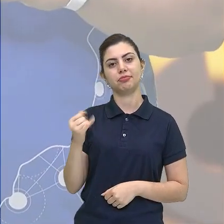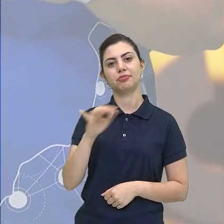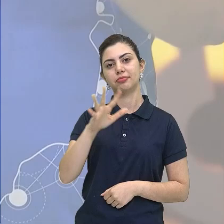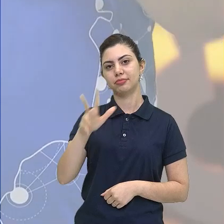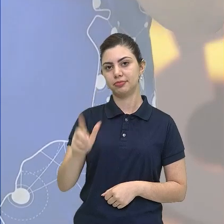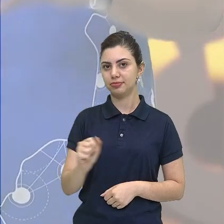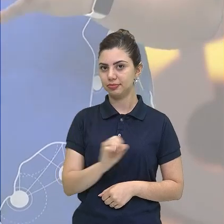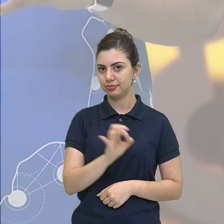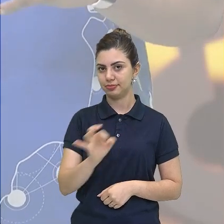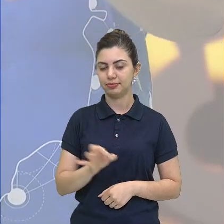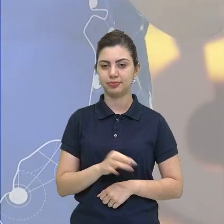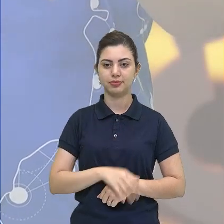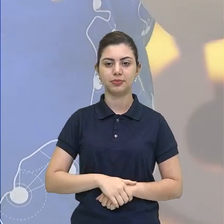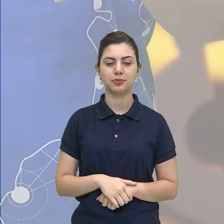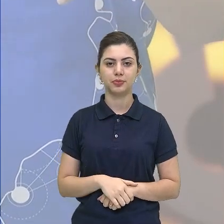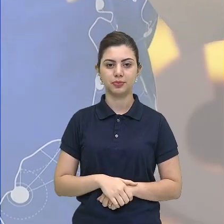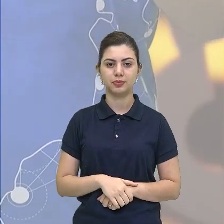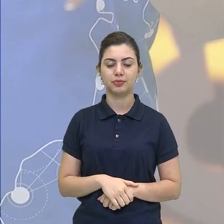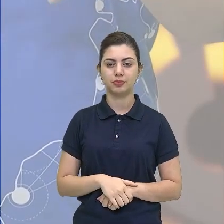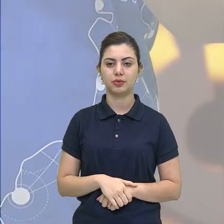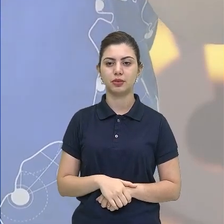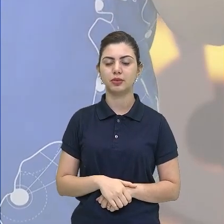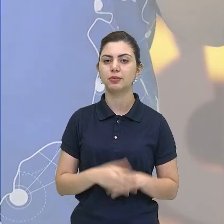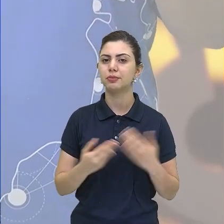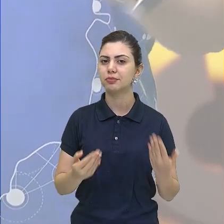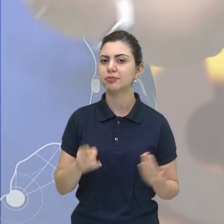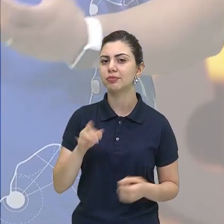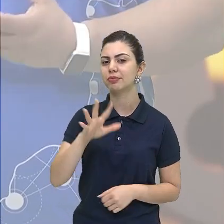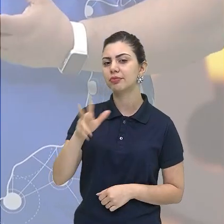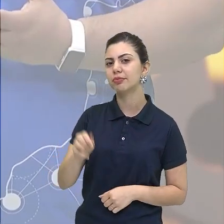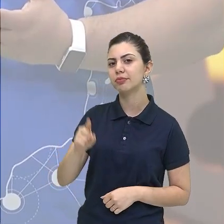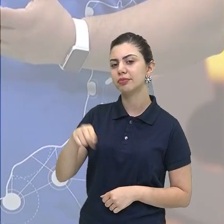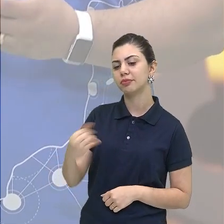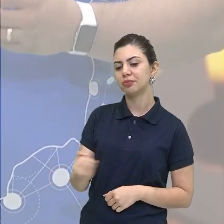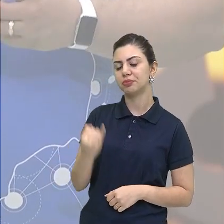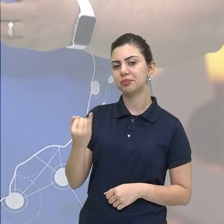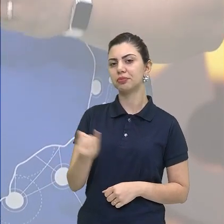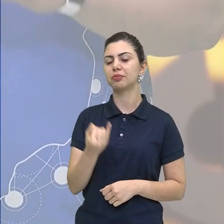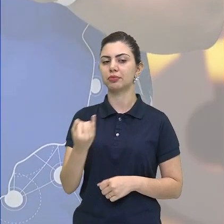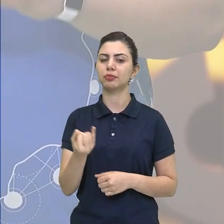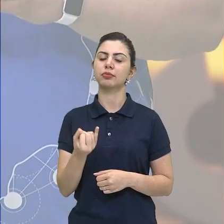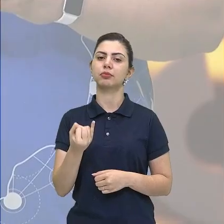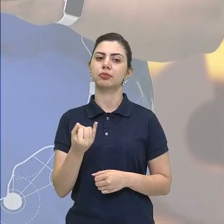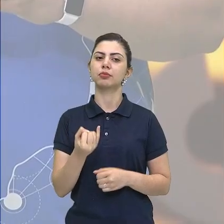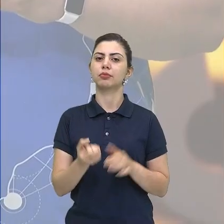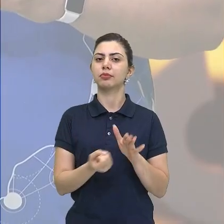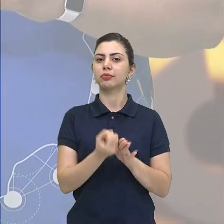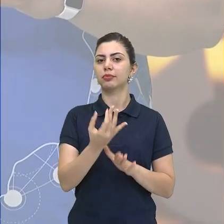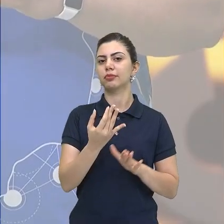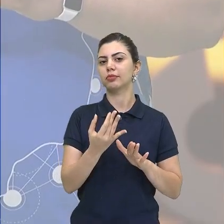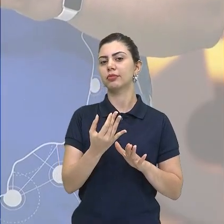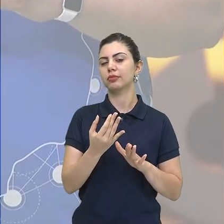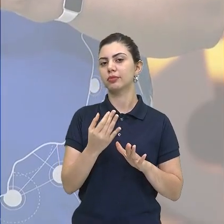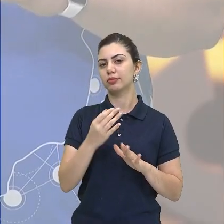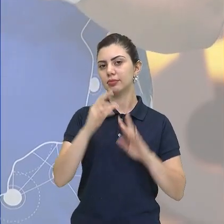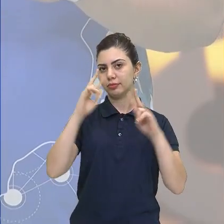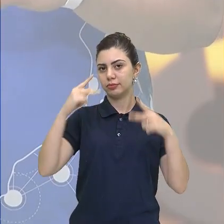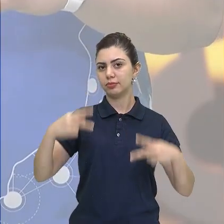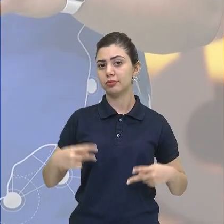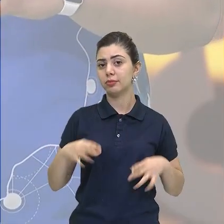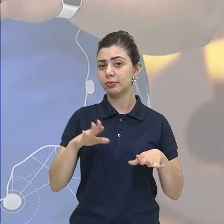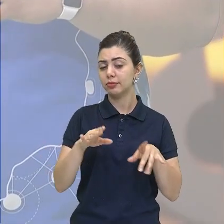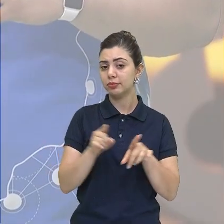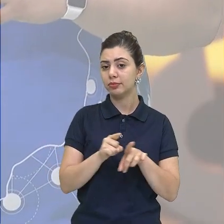africano tem. Não só nessa questão do processo de formação da humanidade, como também no nosso processo